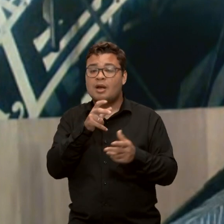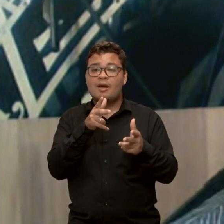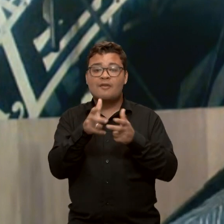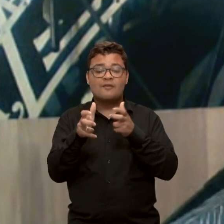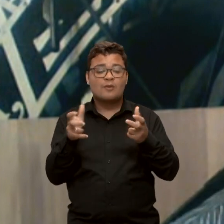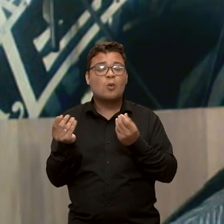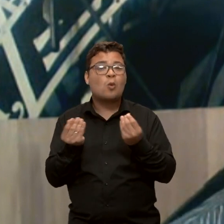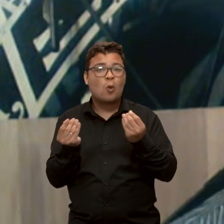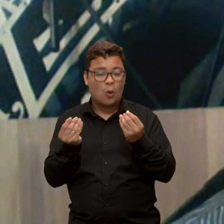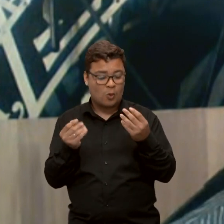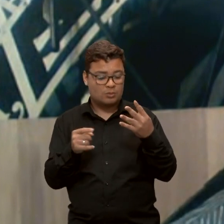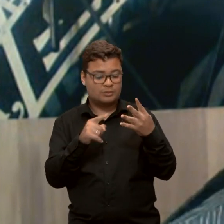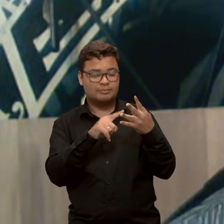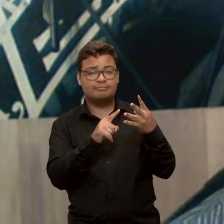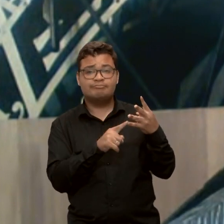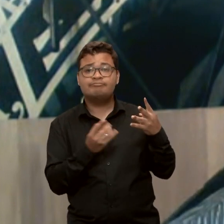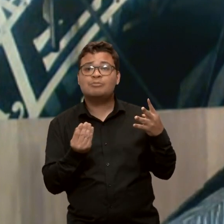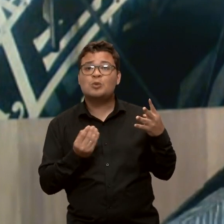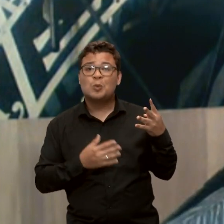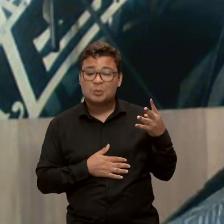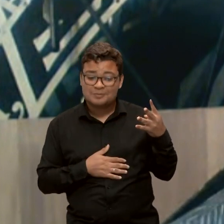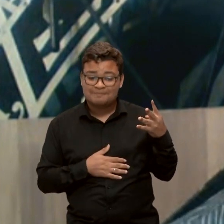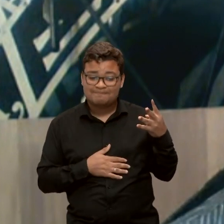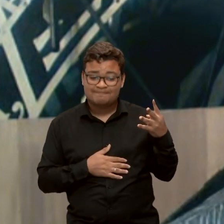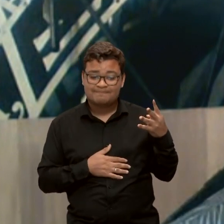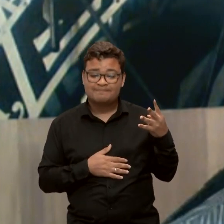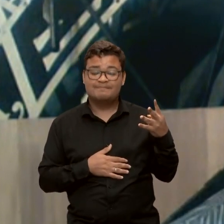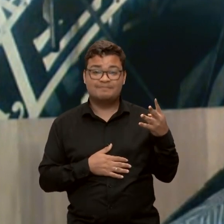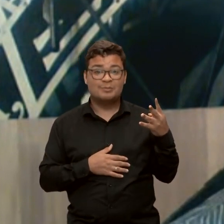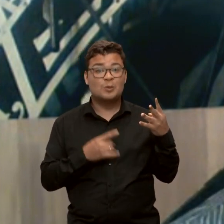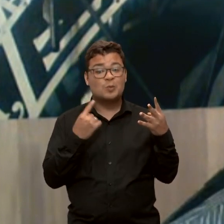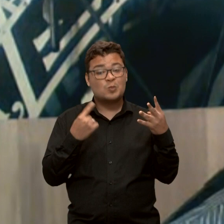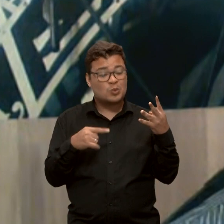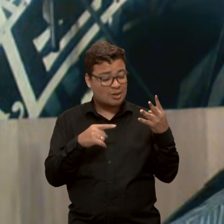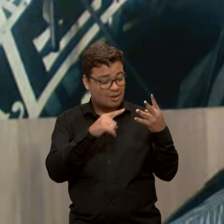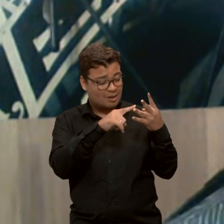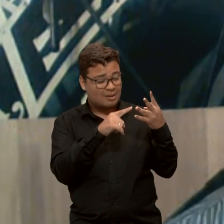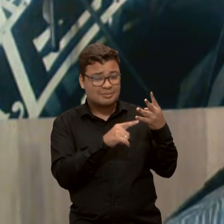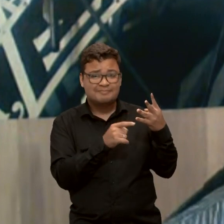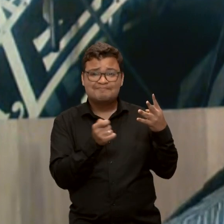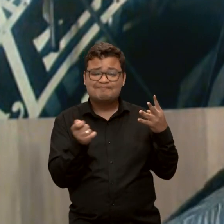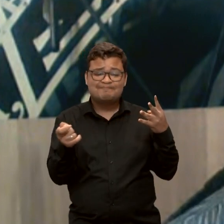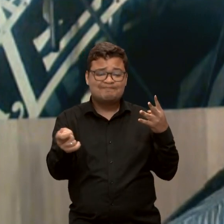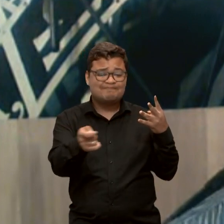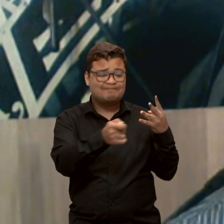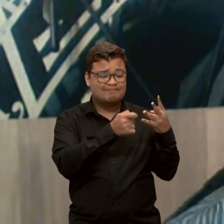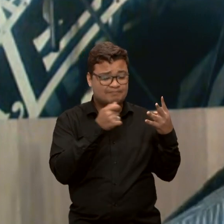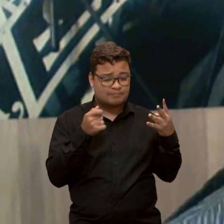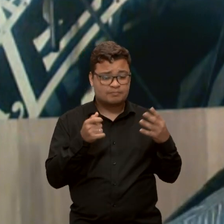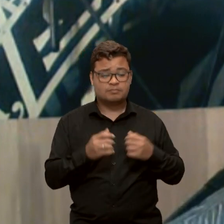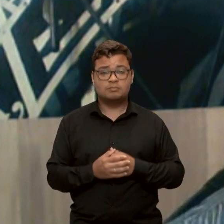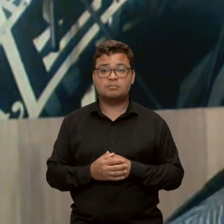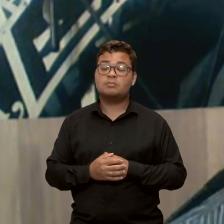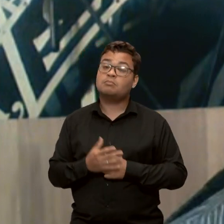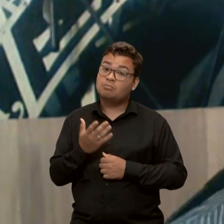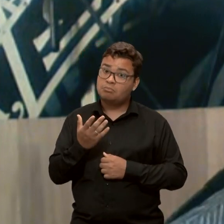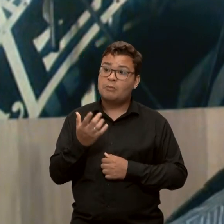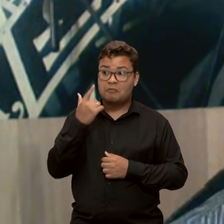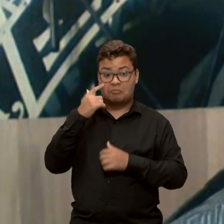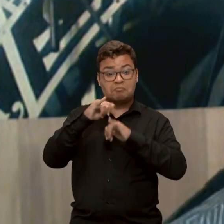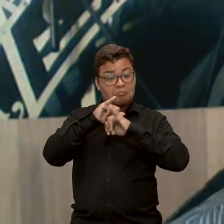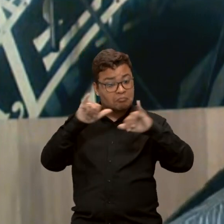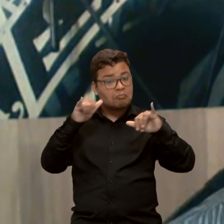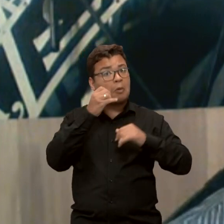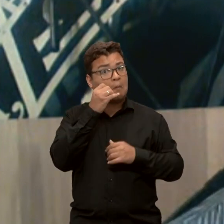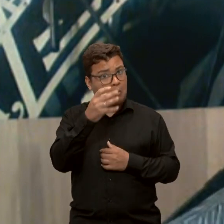gente teve circulação basicamente de dengue 1 e dengue 2, talvez seja mais difícil entender